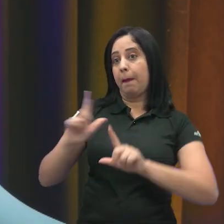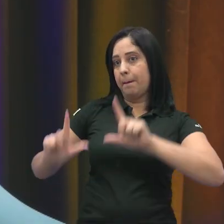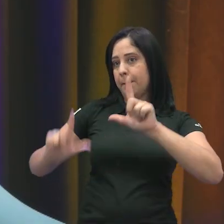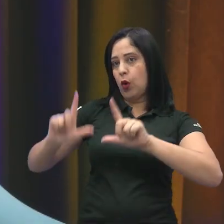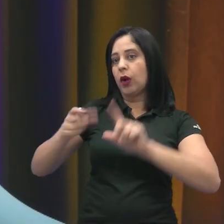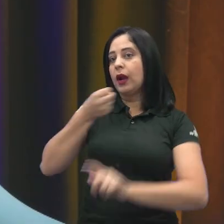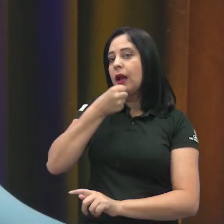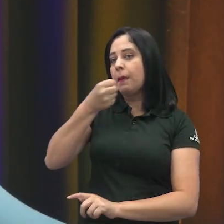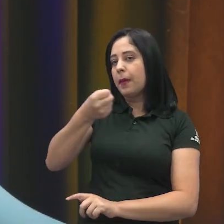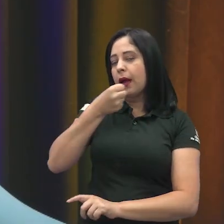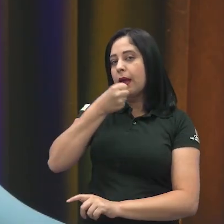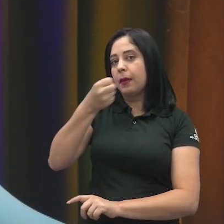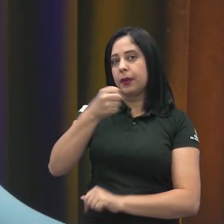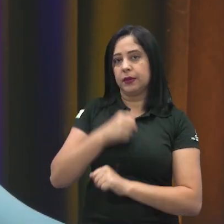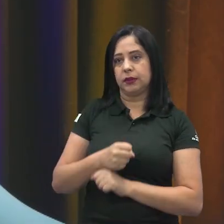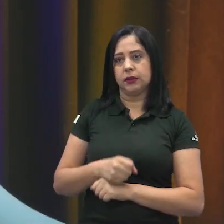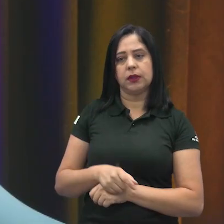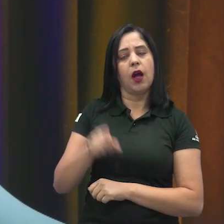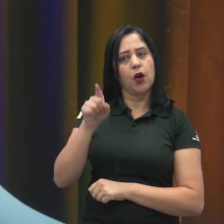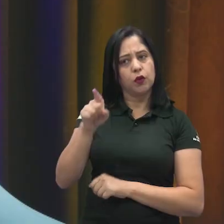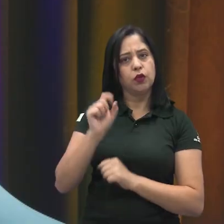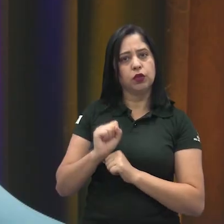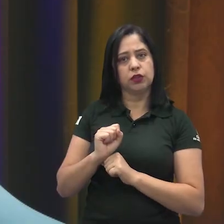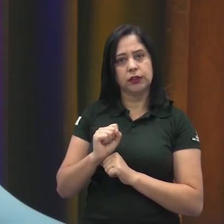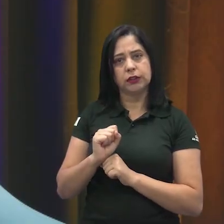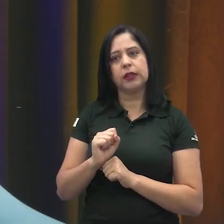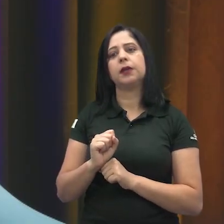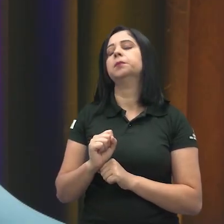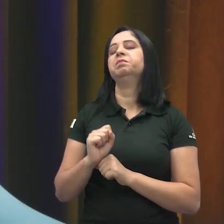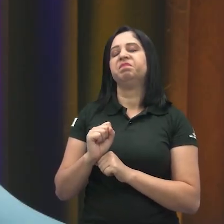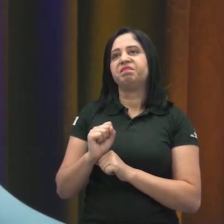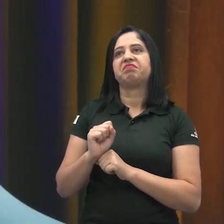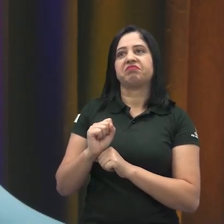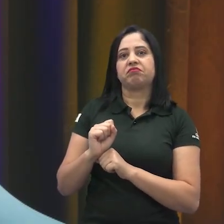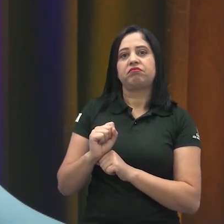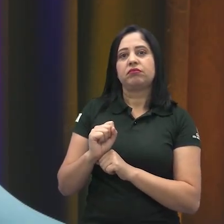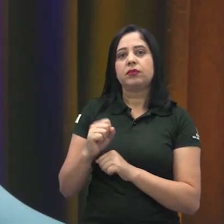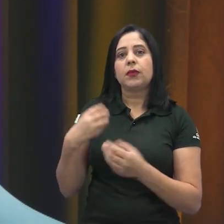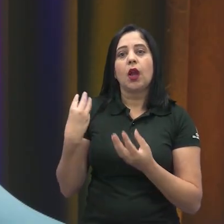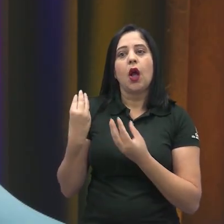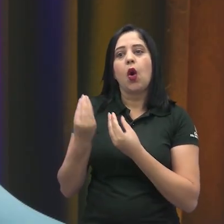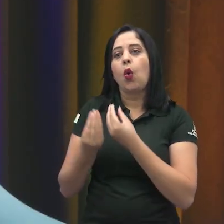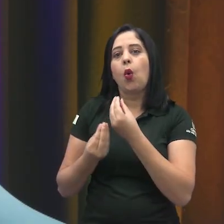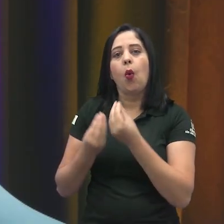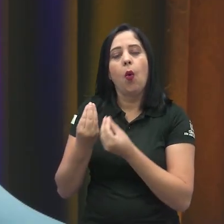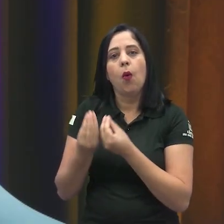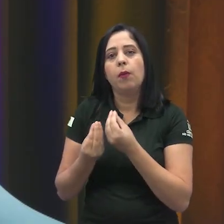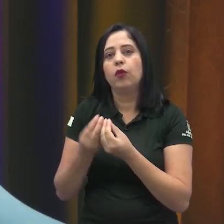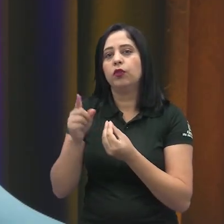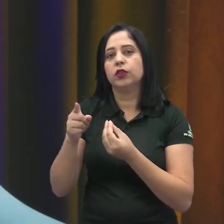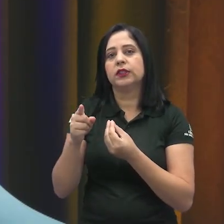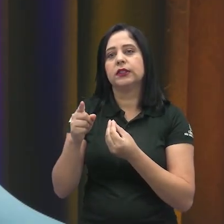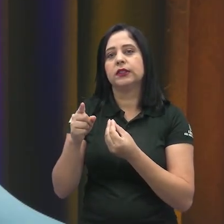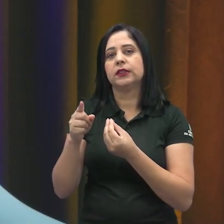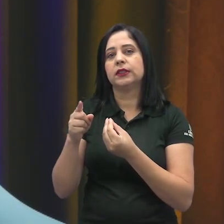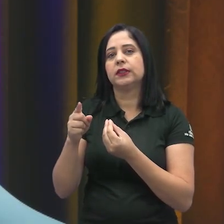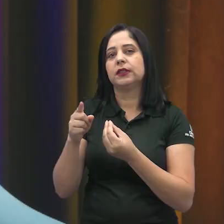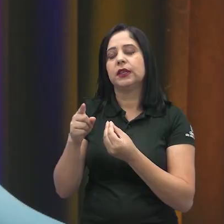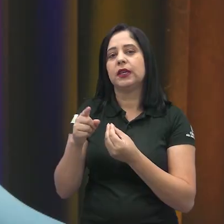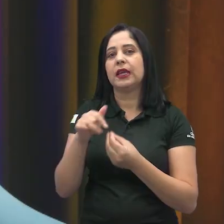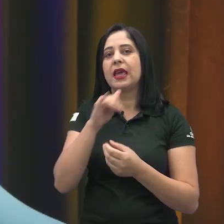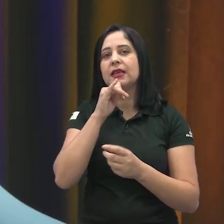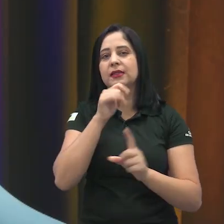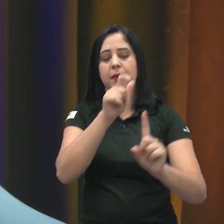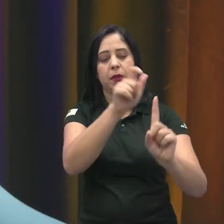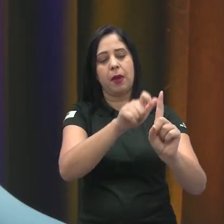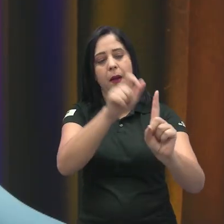entrevista. Como que você, nessa posição, né, conduzindo, liderando essas pessoas, como você extrai a essência da liderança de cada